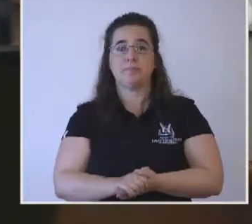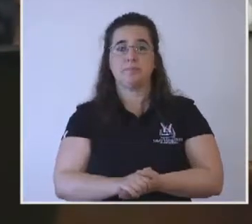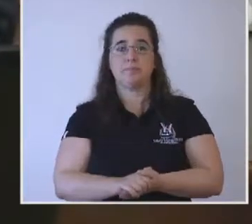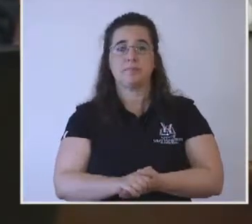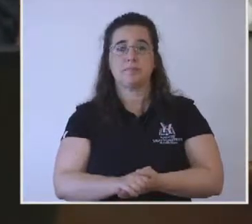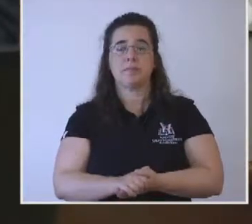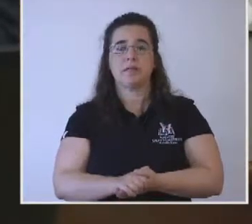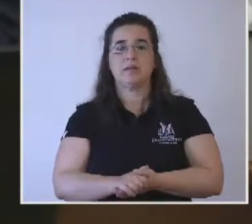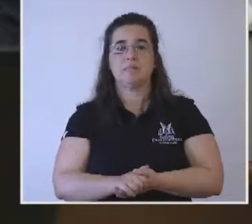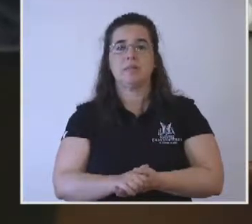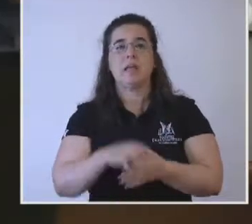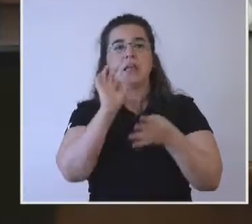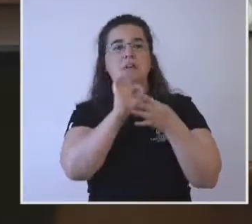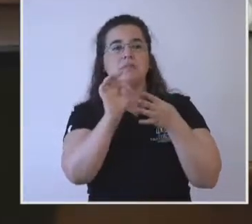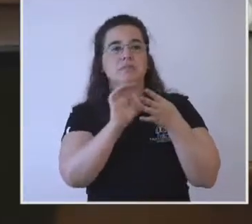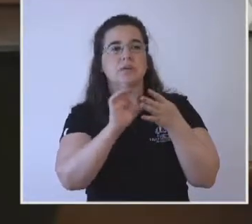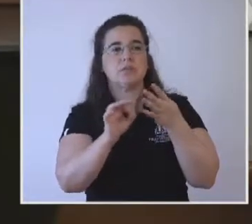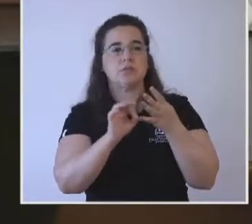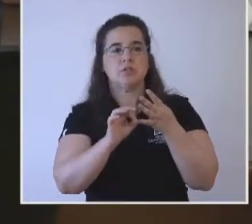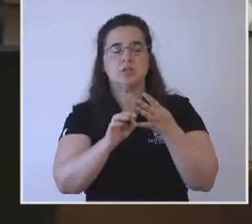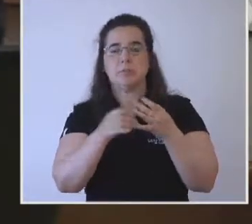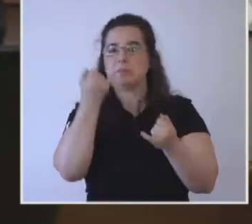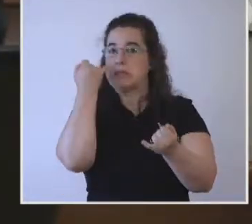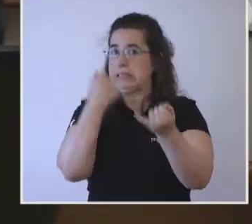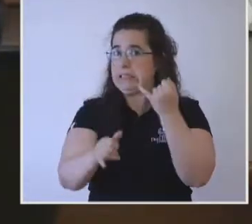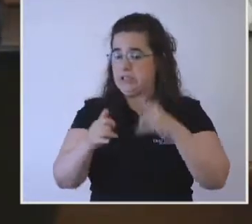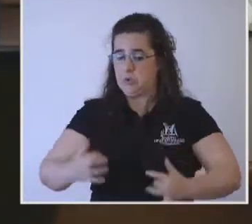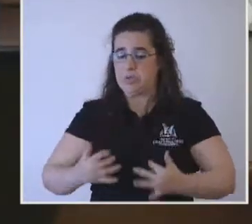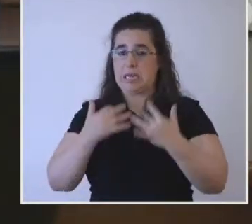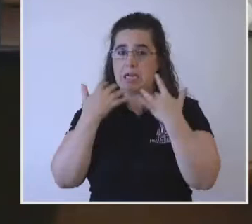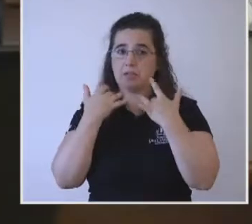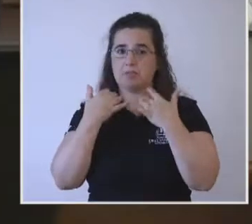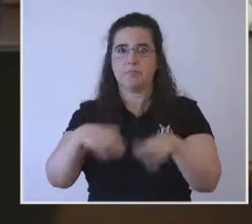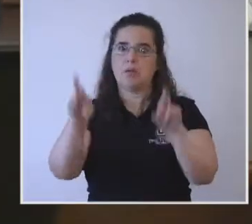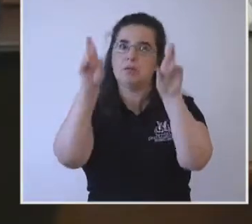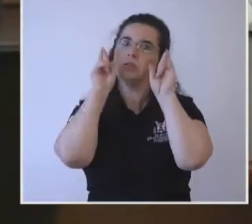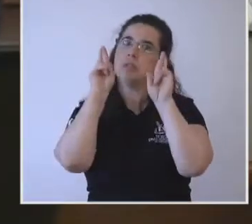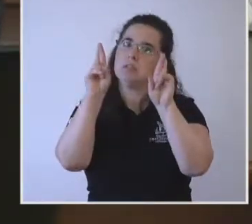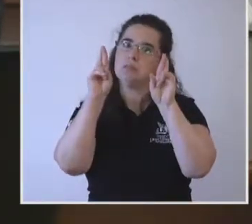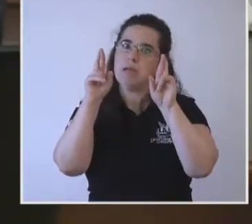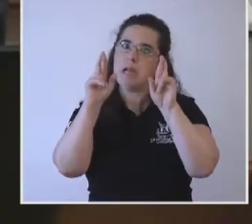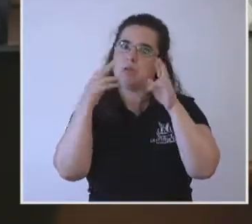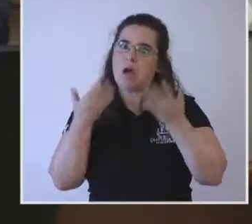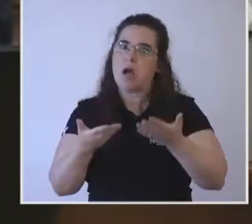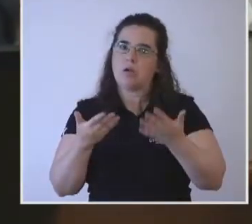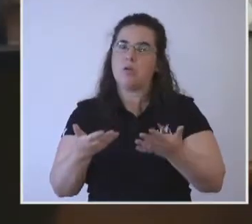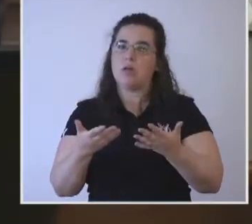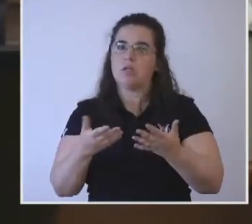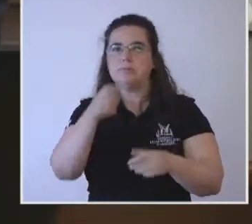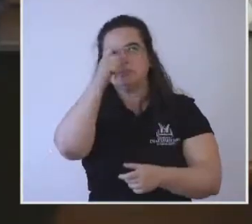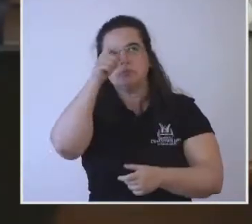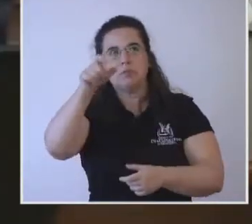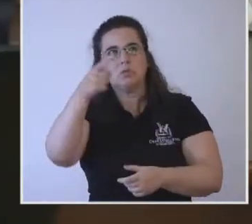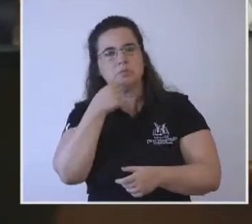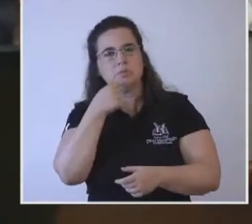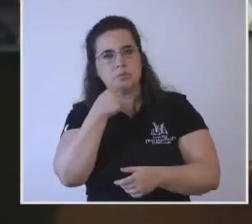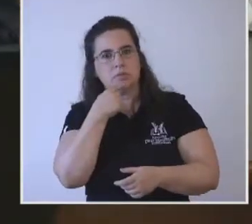fatores que podem mediar o risco de cancro, e eu espero que nesta altura já estejam a perceber